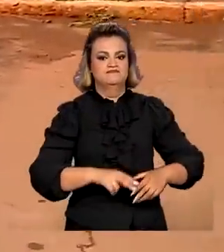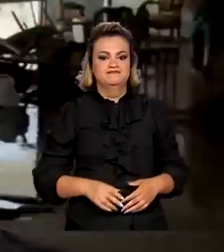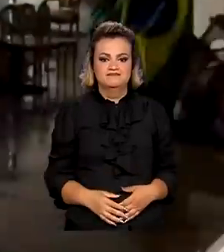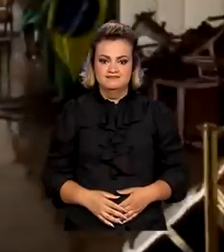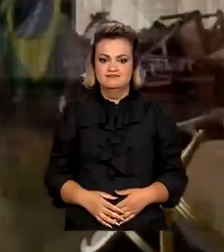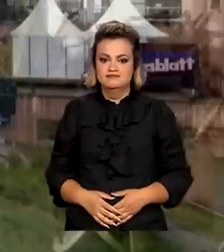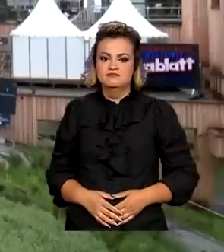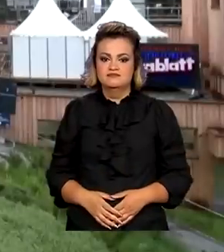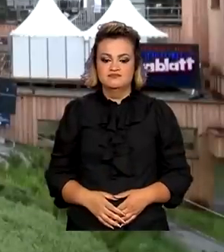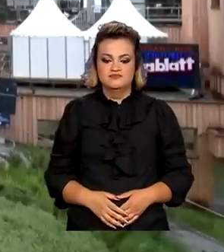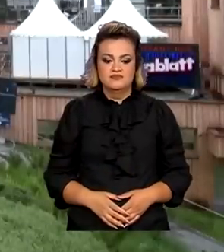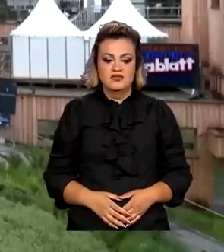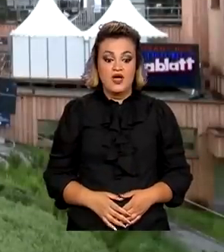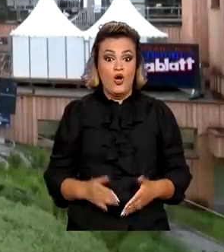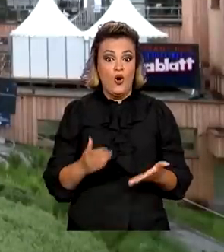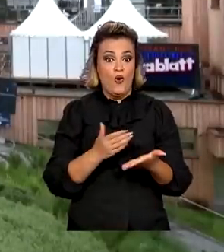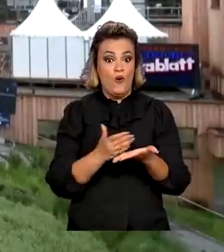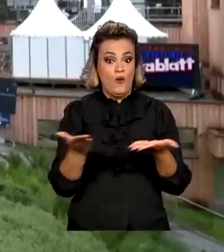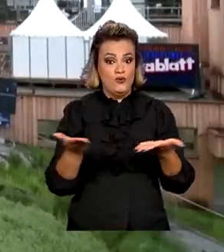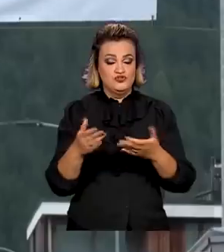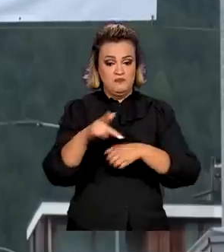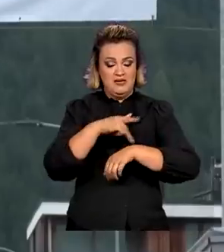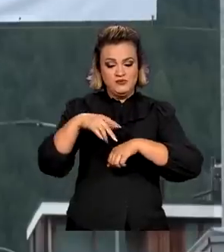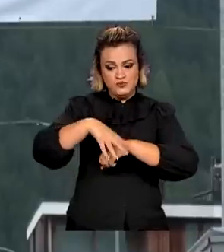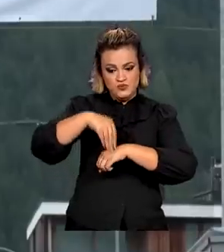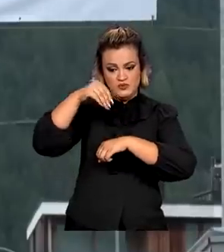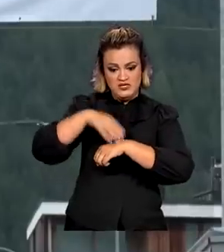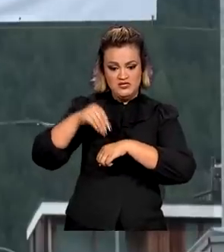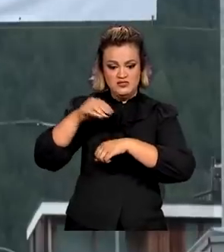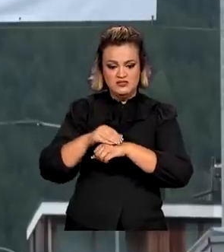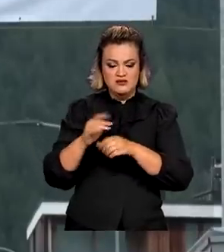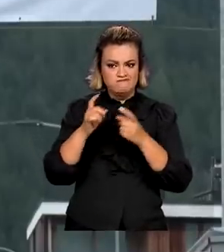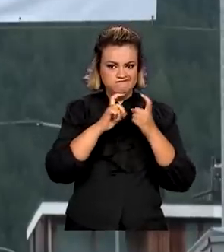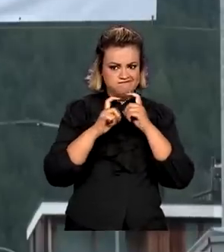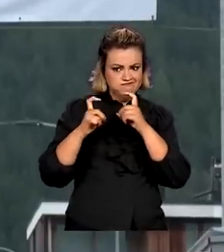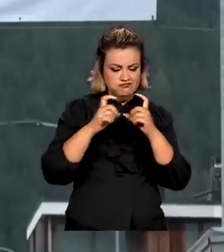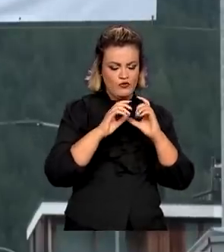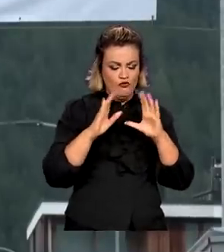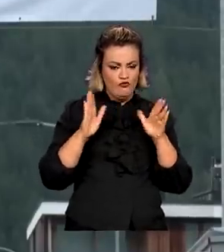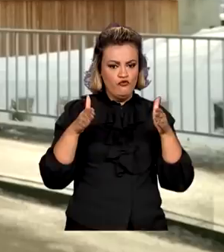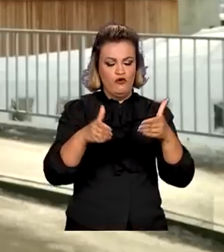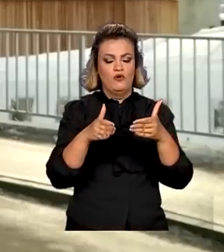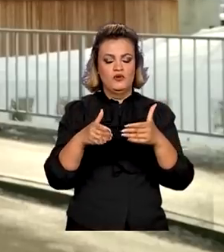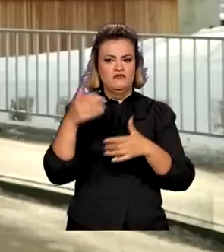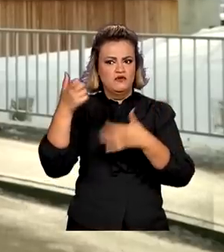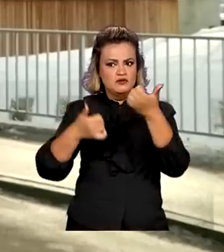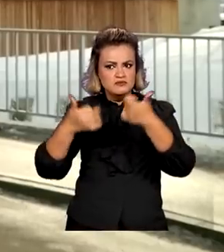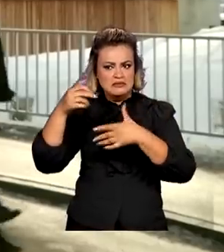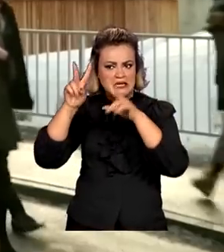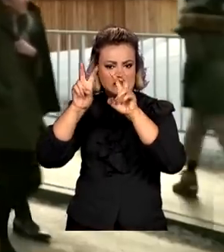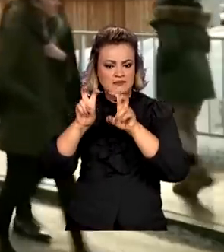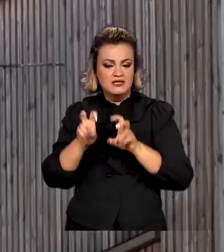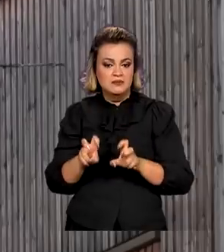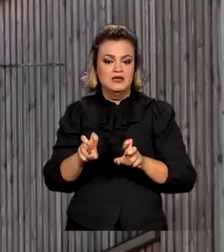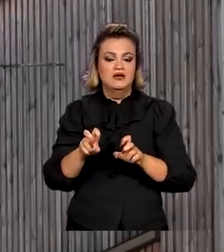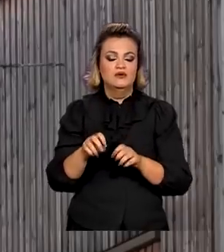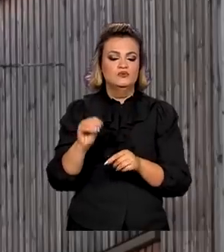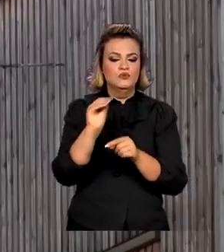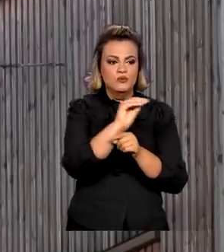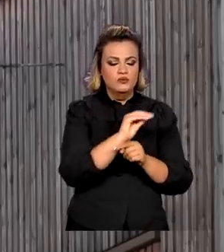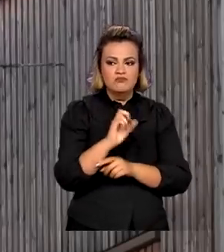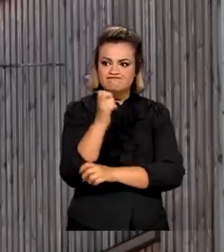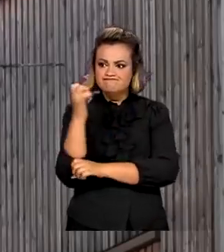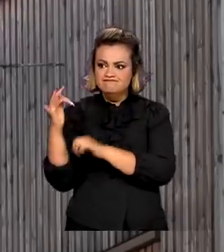Brasília. Começa hoje na Suíça o Fórum Econômico Mundial. Entre as prioridades do encontro, a preservação do